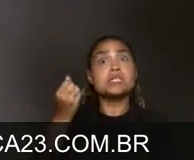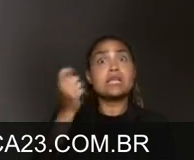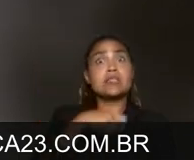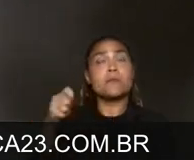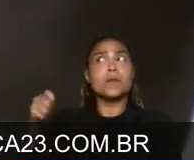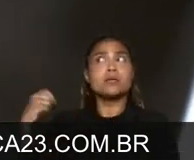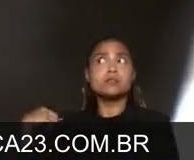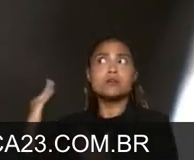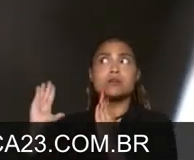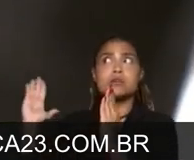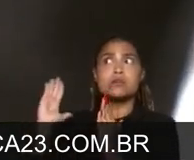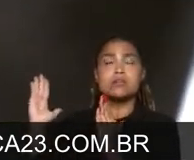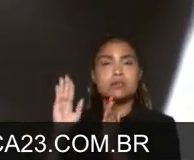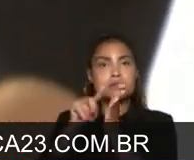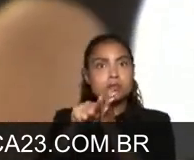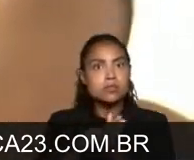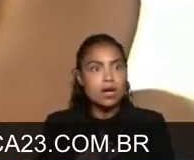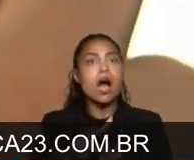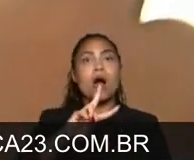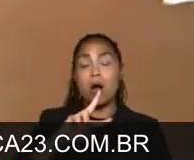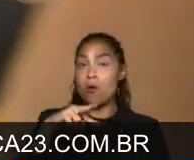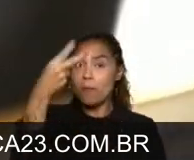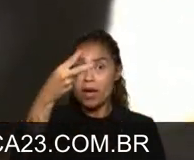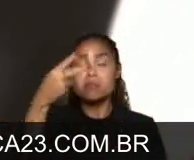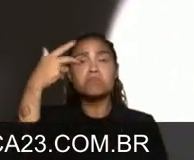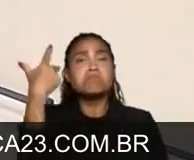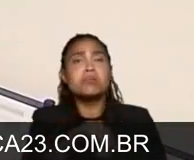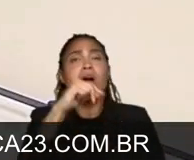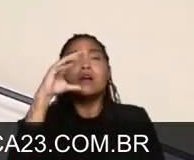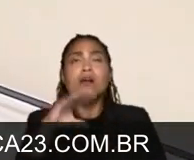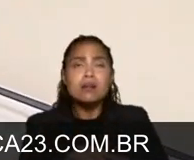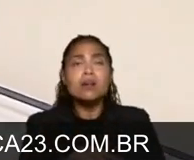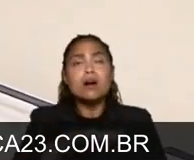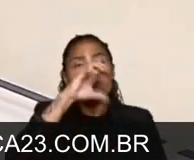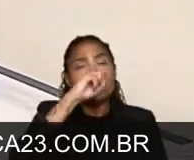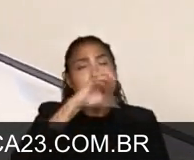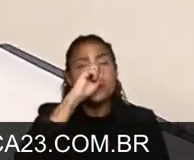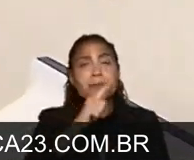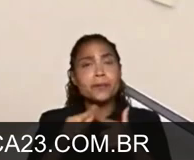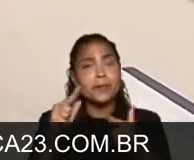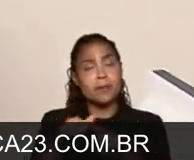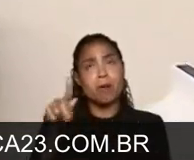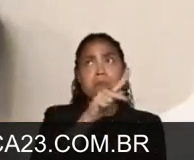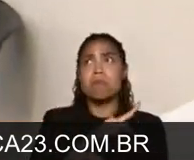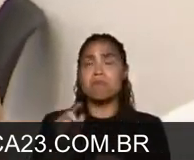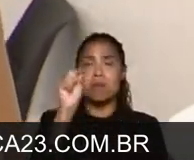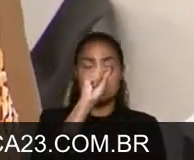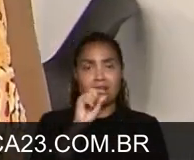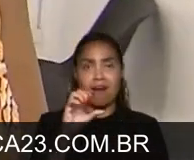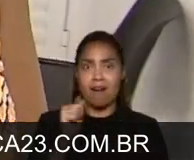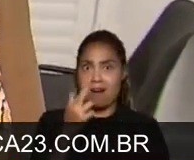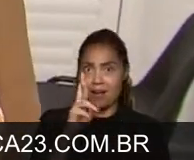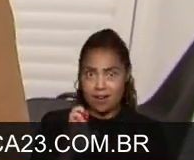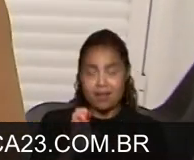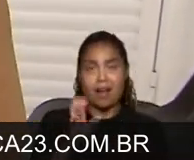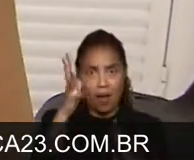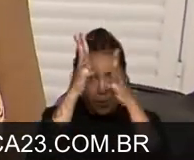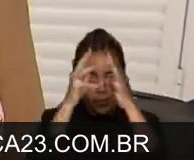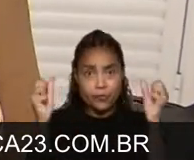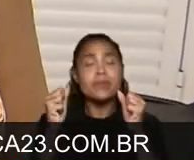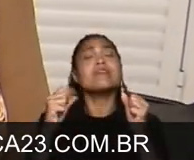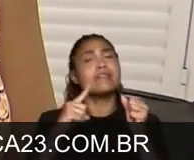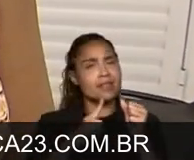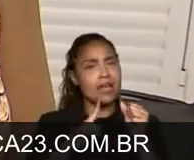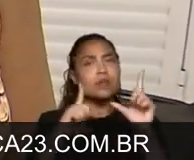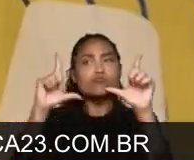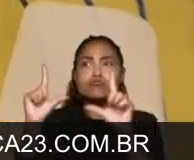a probabilidade de aumento no número de infecções por vírus respiratórios em todo o país. Acre e Amazonas têm chances de queda nesses